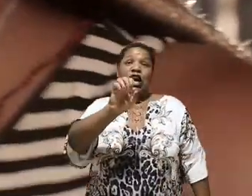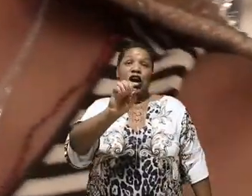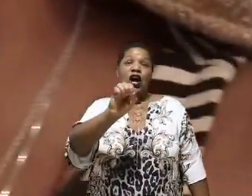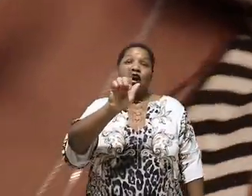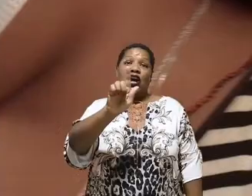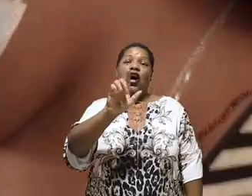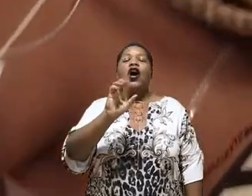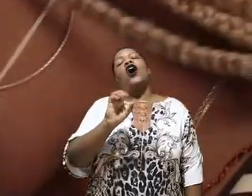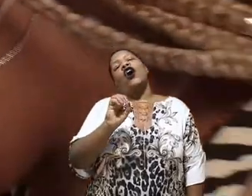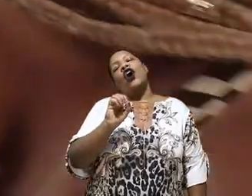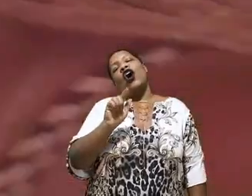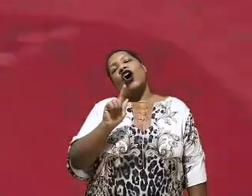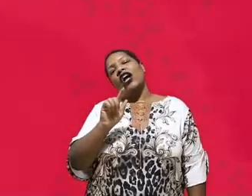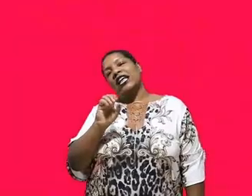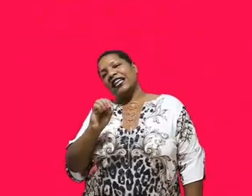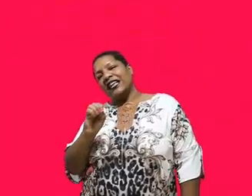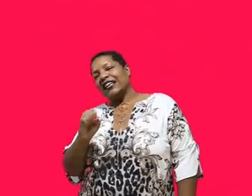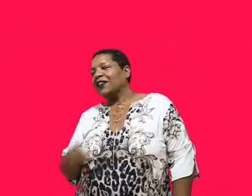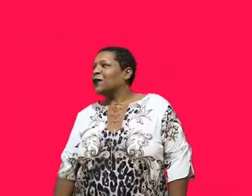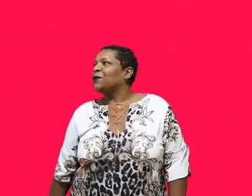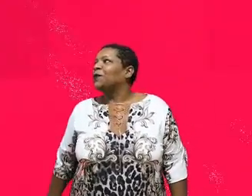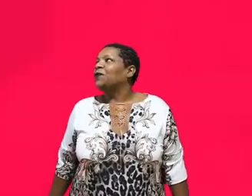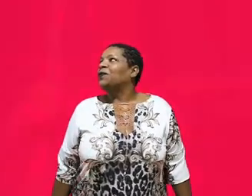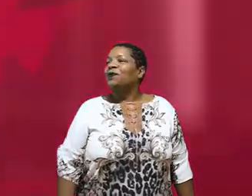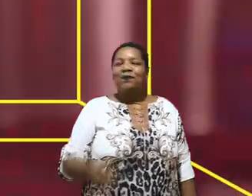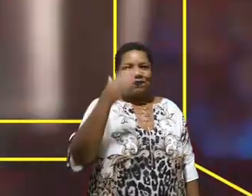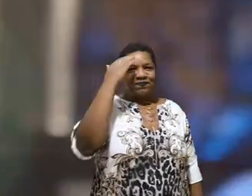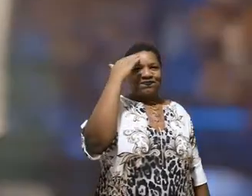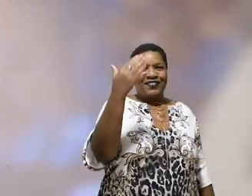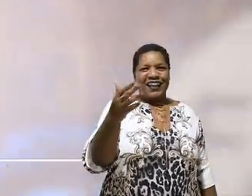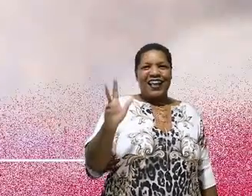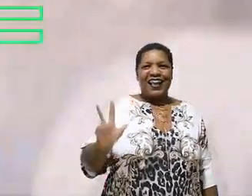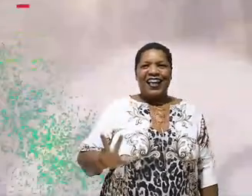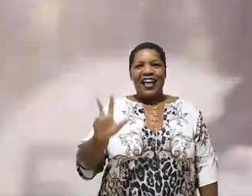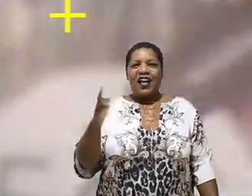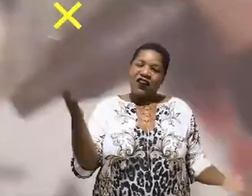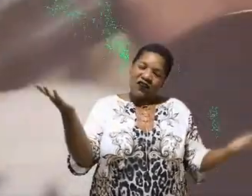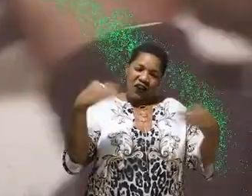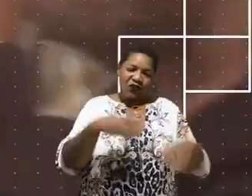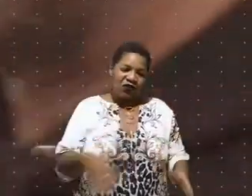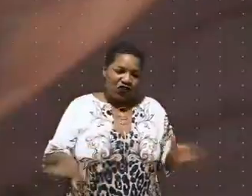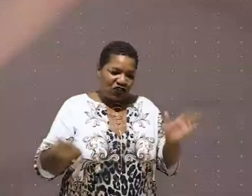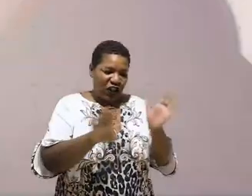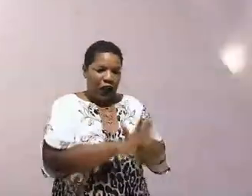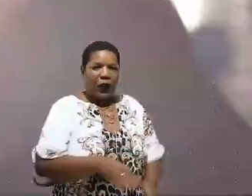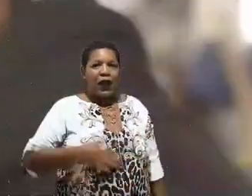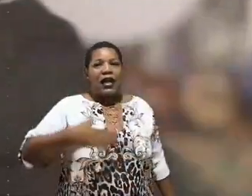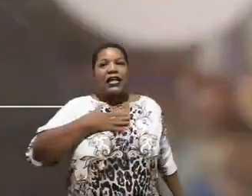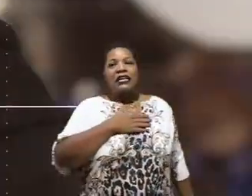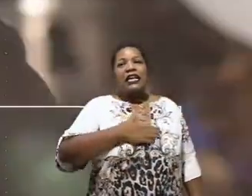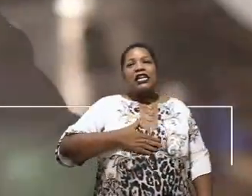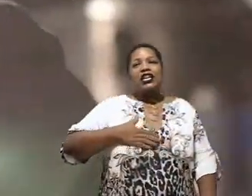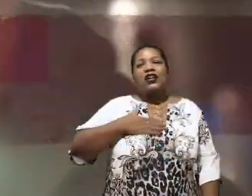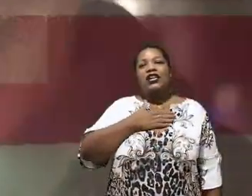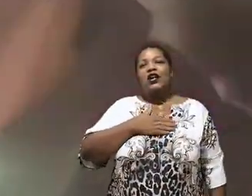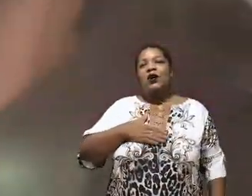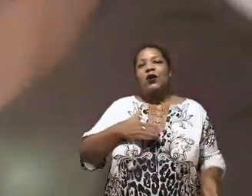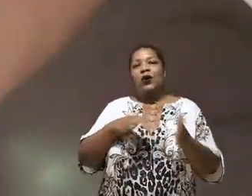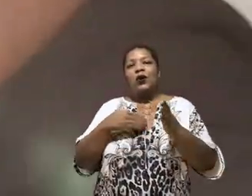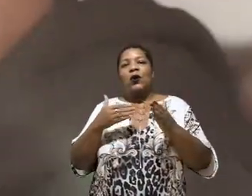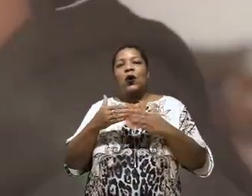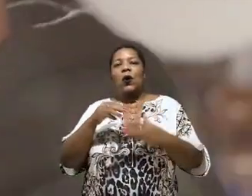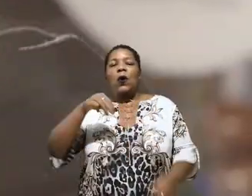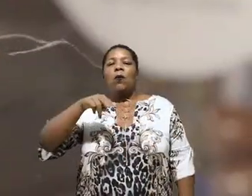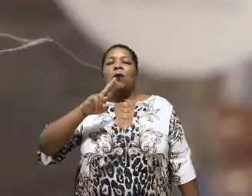George o mestre Gogh Obrigado Mariana favela chega satisfação Total